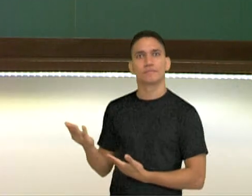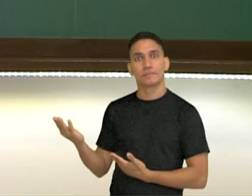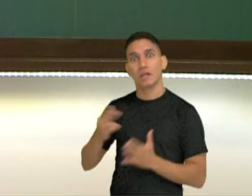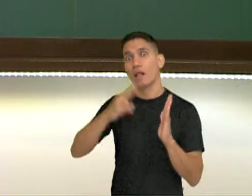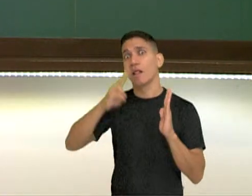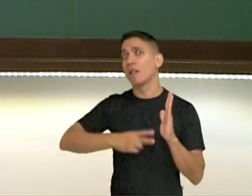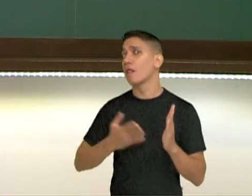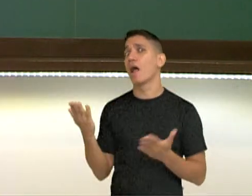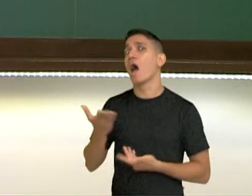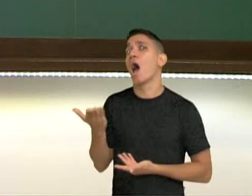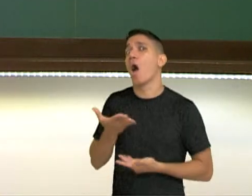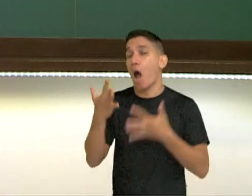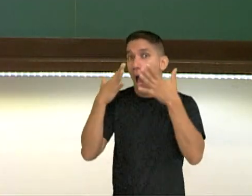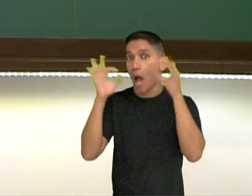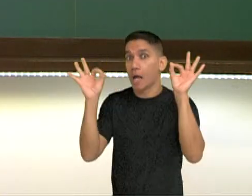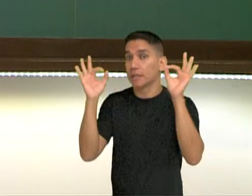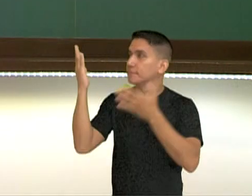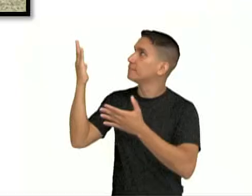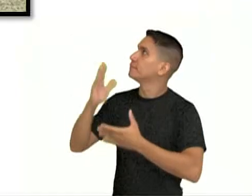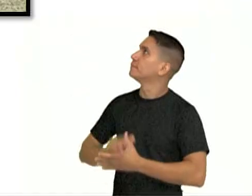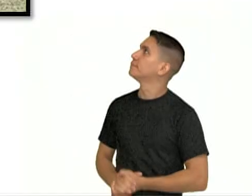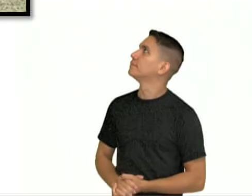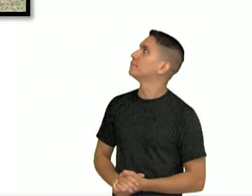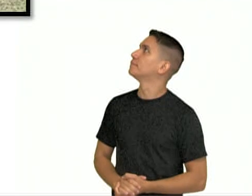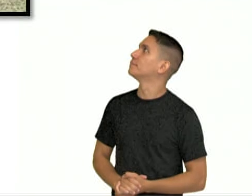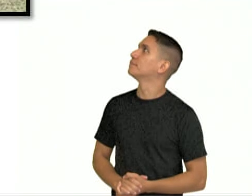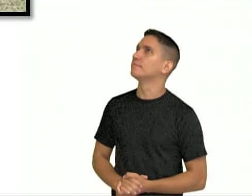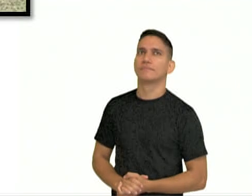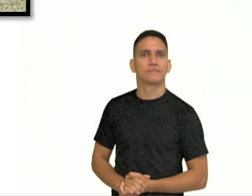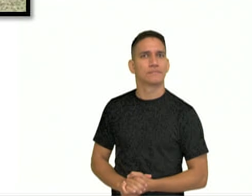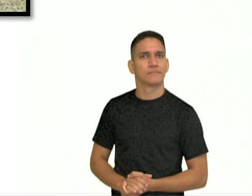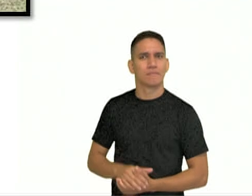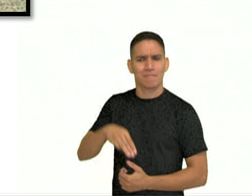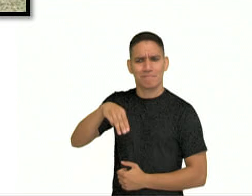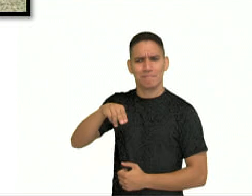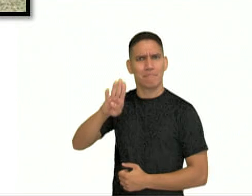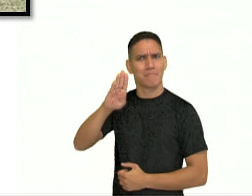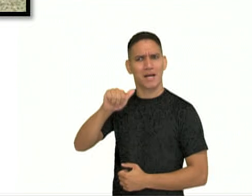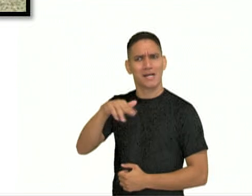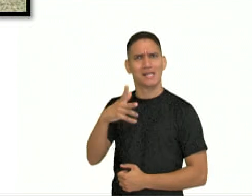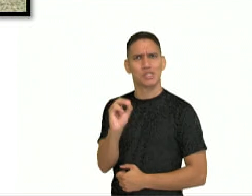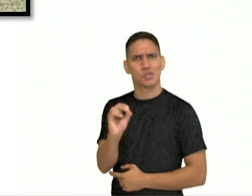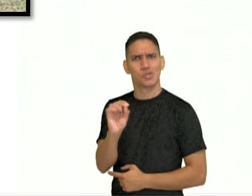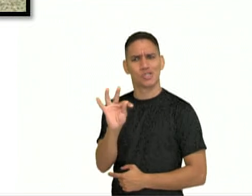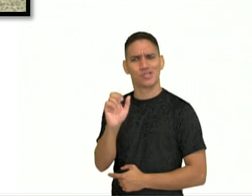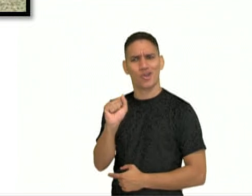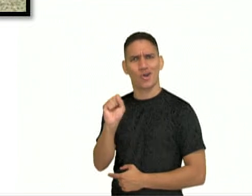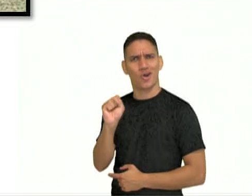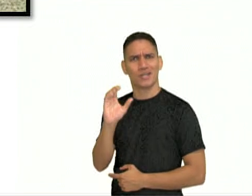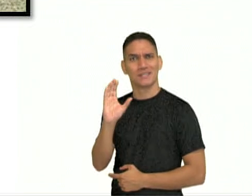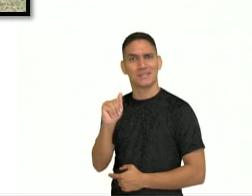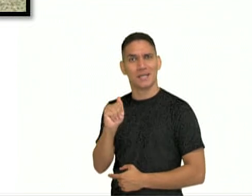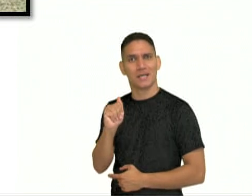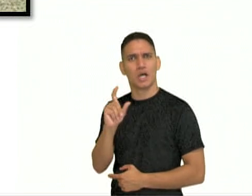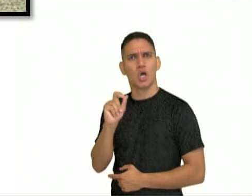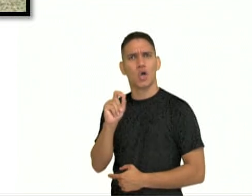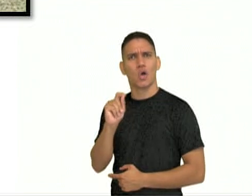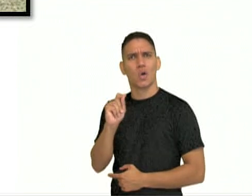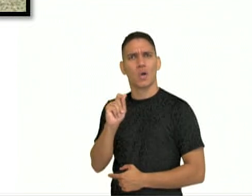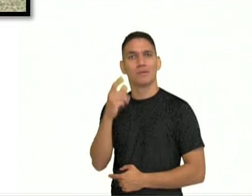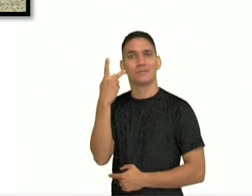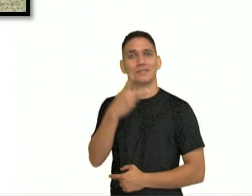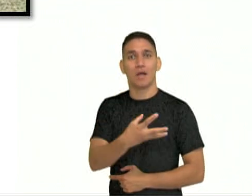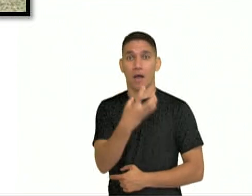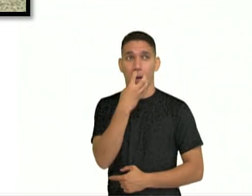Leia isso agora com atenção. Banho e tosa. Aqui seu cão sai um gato. Observou a pontuação aqui,